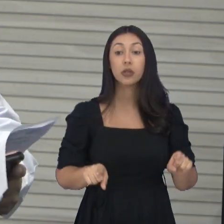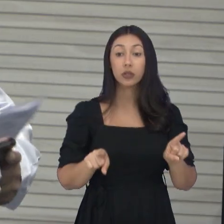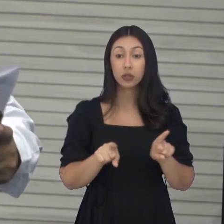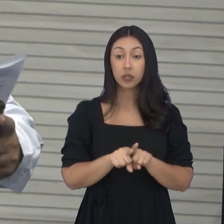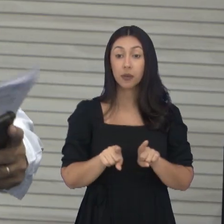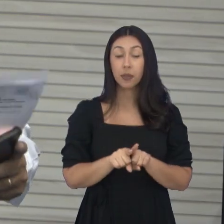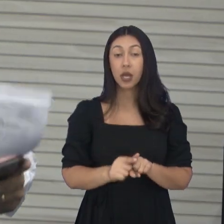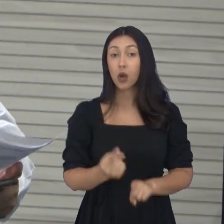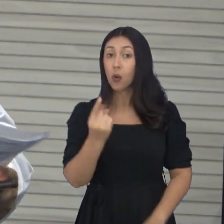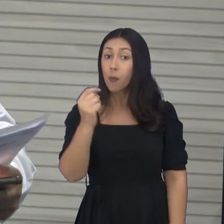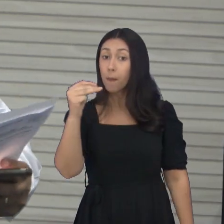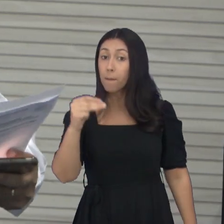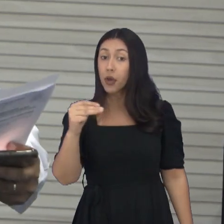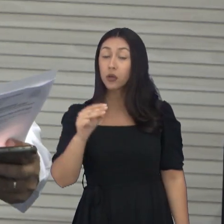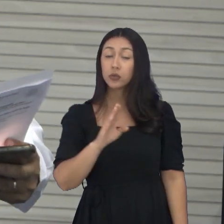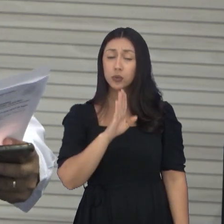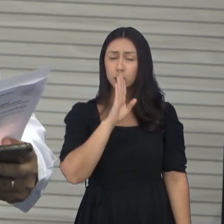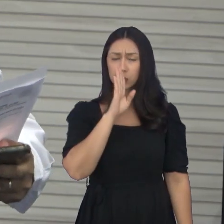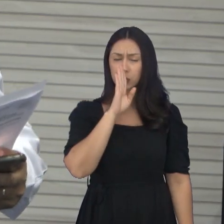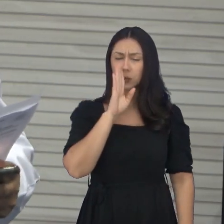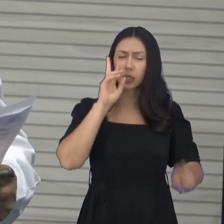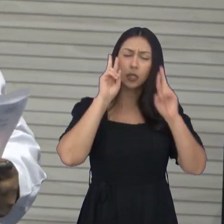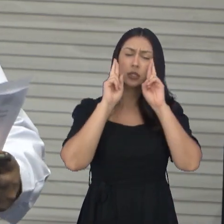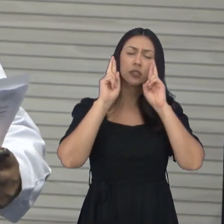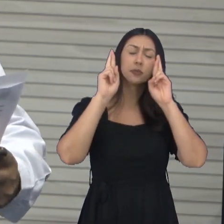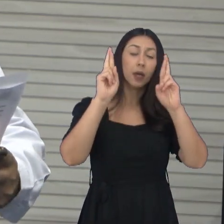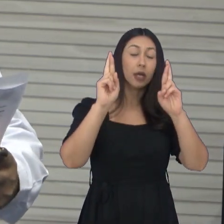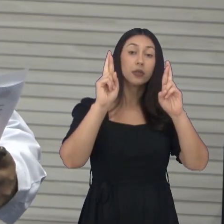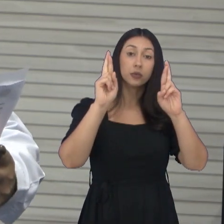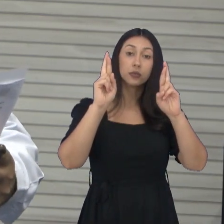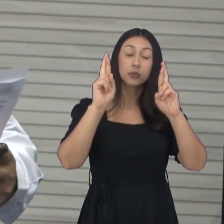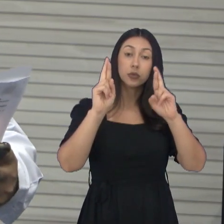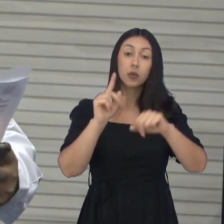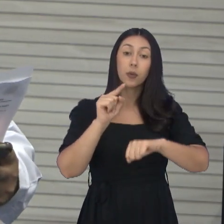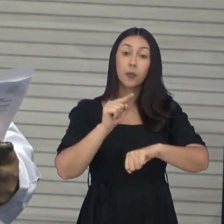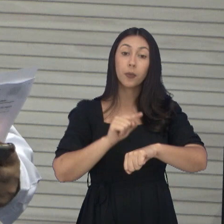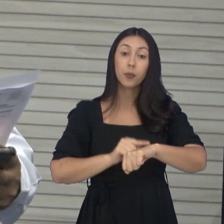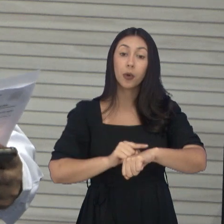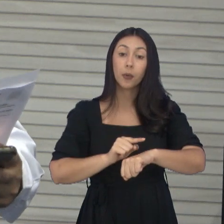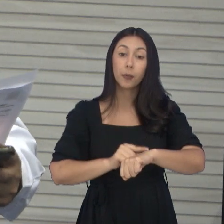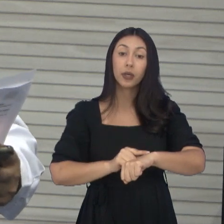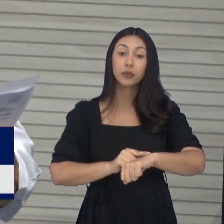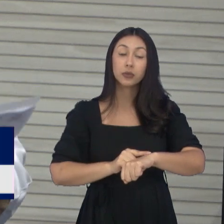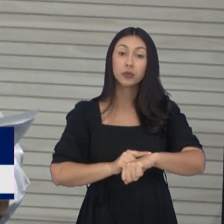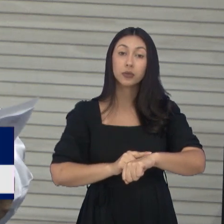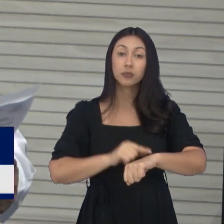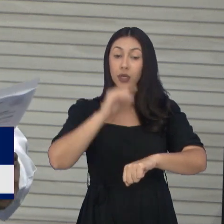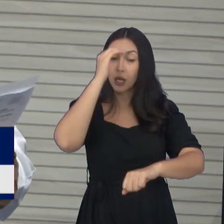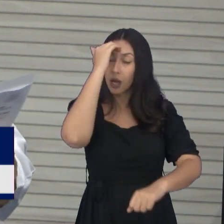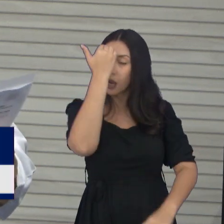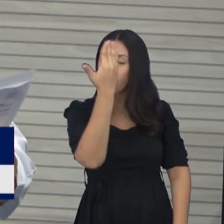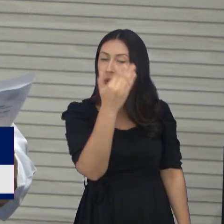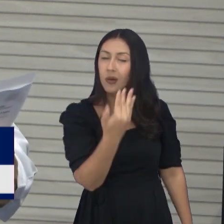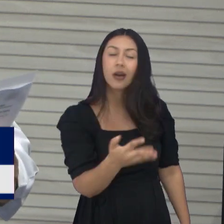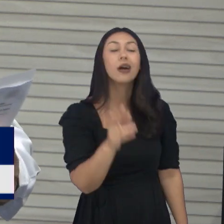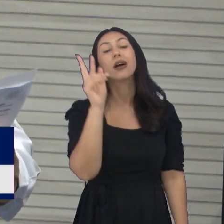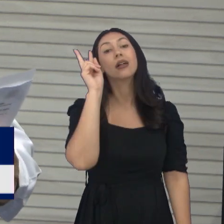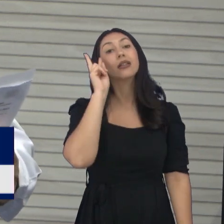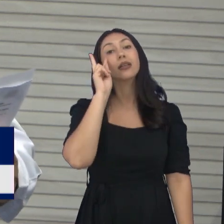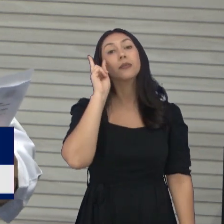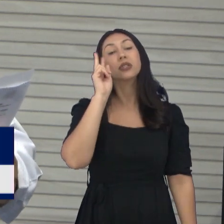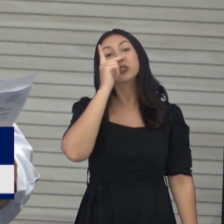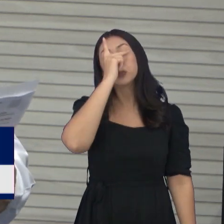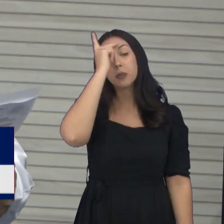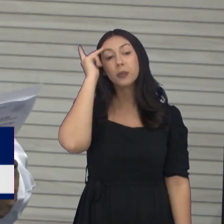um minuto de silêncio também, hoje gostaria de dedicar um momento de nossa sessão para honrar a memória de alguém que nos